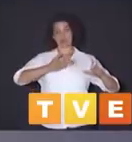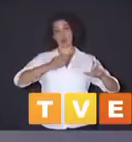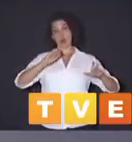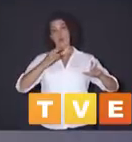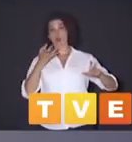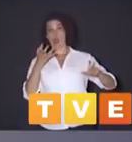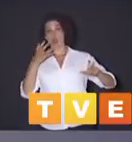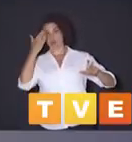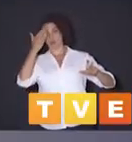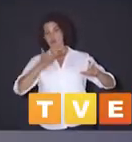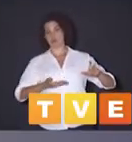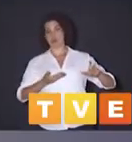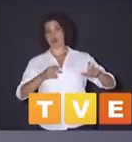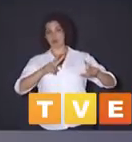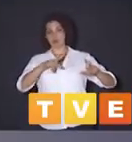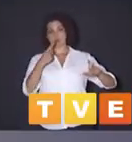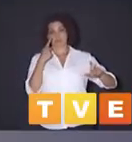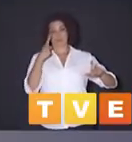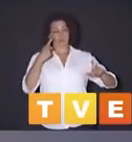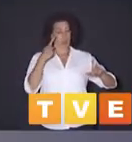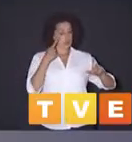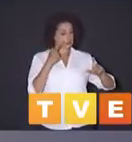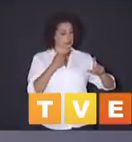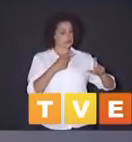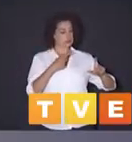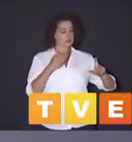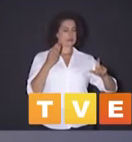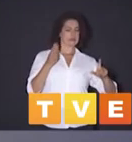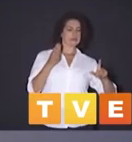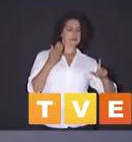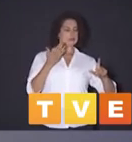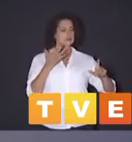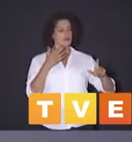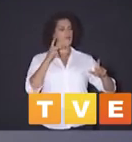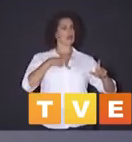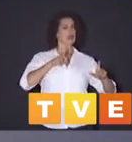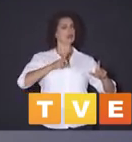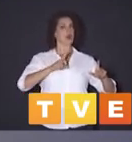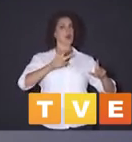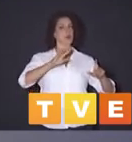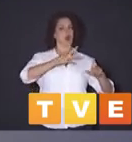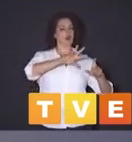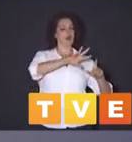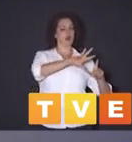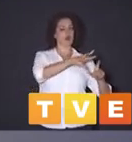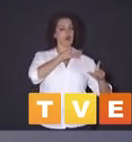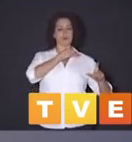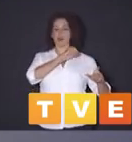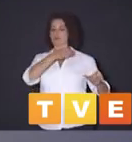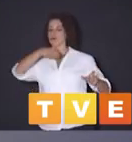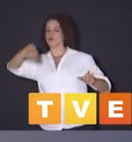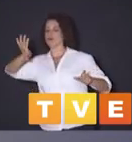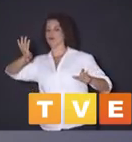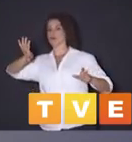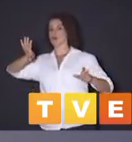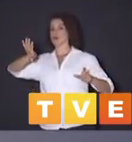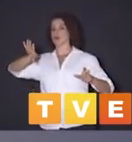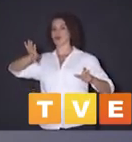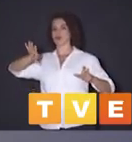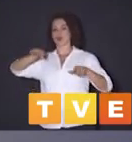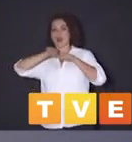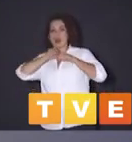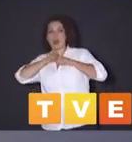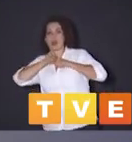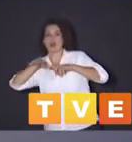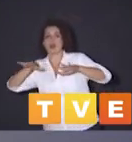que lhe interessa pra elas então mesmo desconfiando que não é verdade elas repassam e quando a gente repassa para a nossa